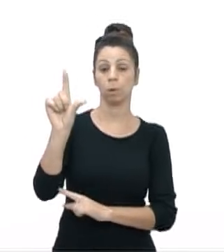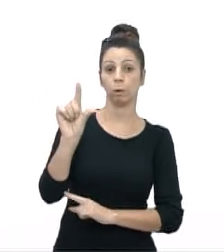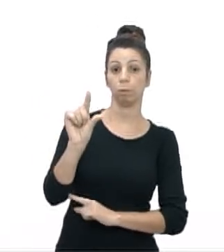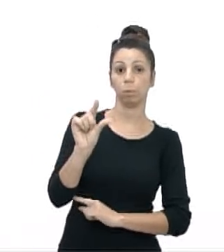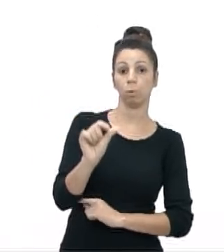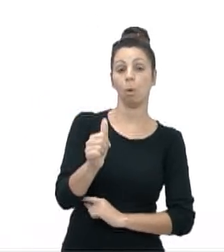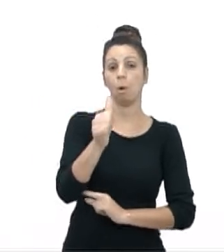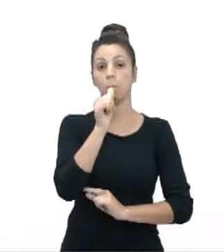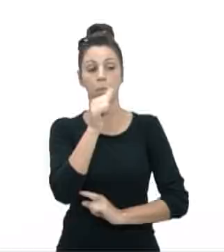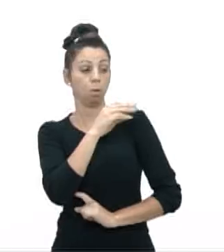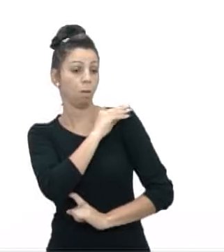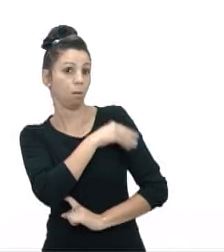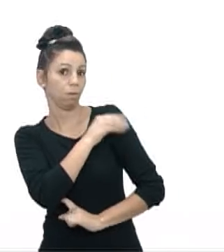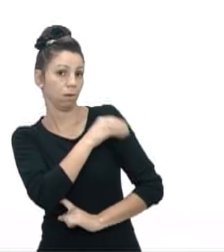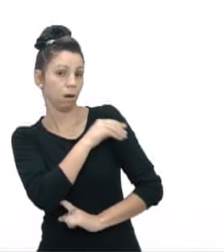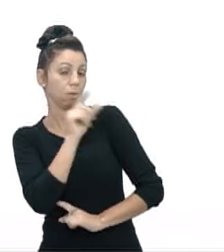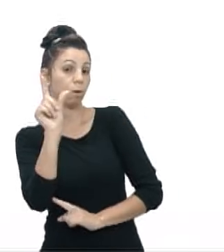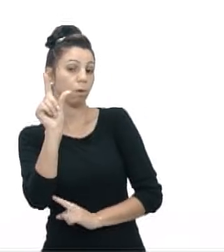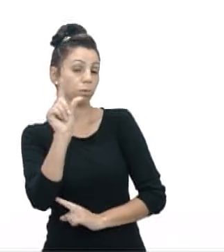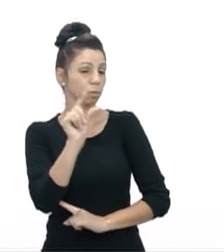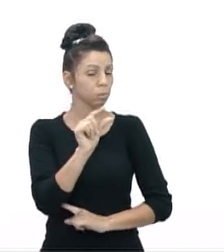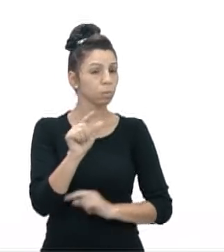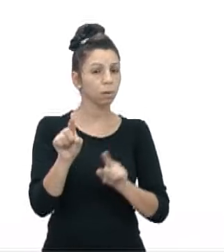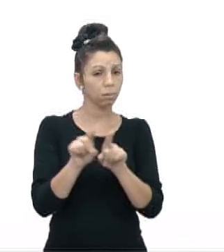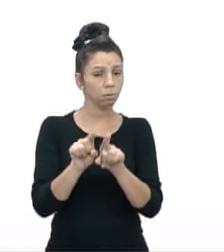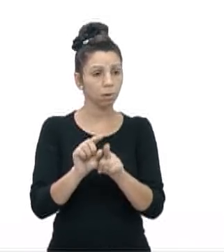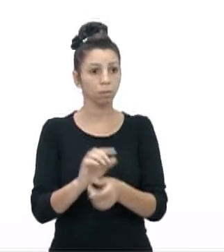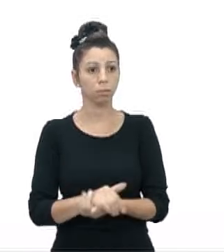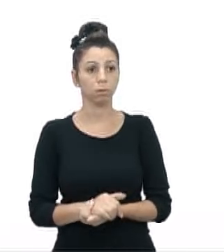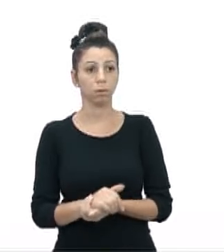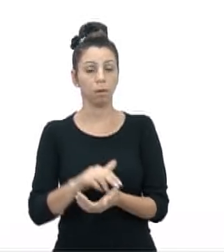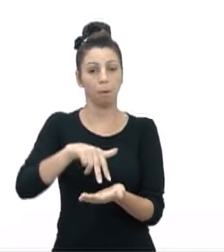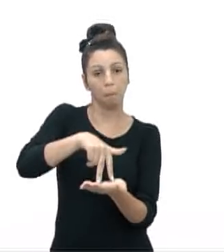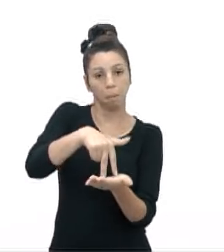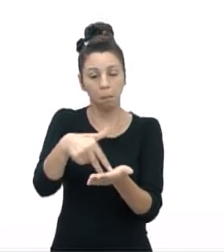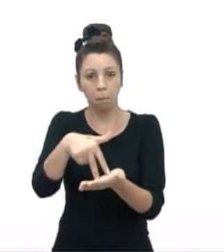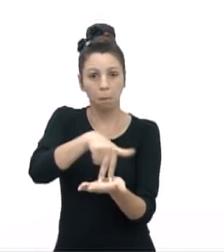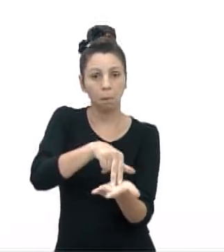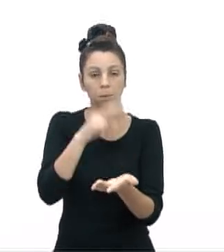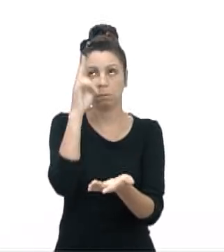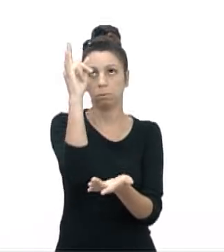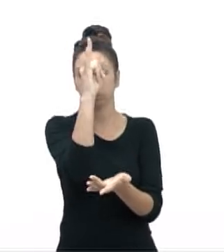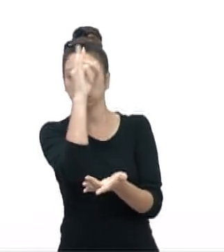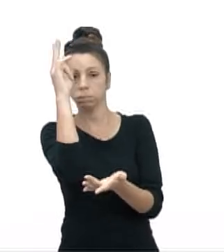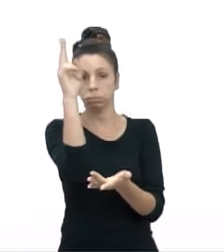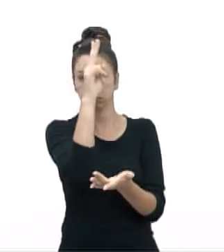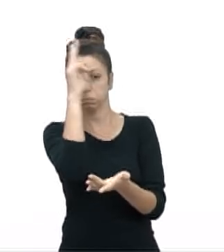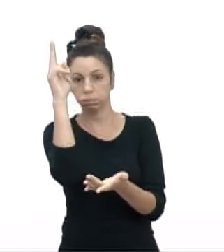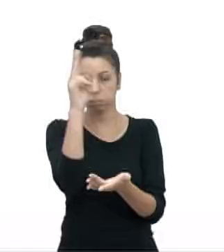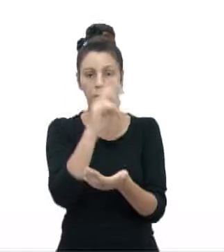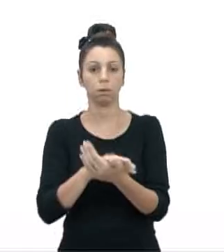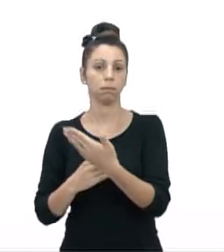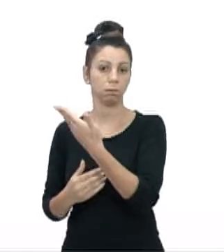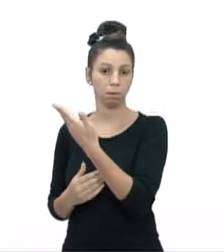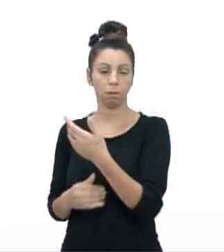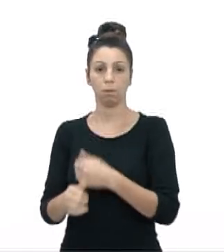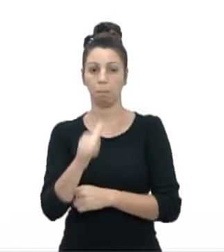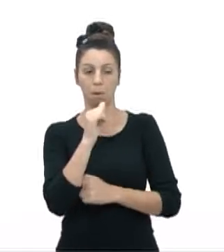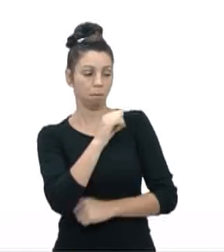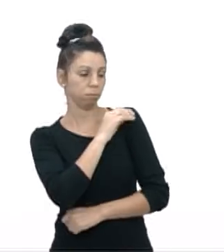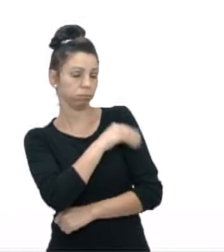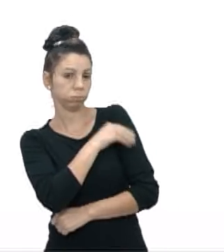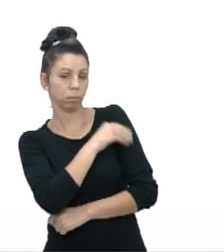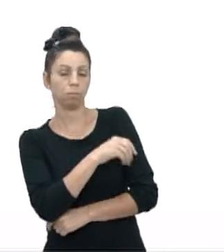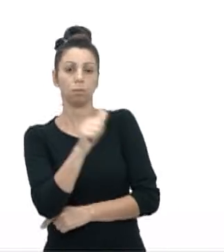de bebidas alcoólicas. Né? E aí aparece uma pessoa ali com a perna torta, né, simulando que ela está caindo ali de tanto beber com uma garrafa